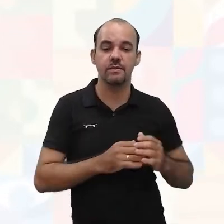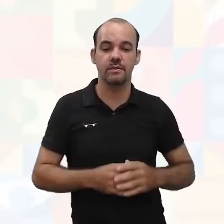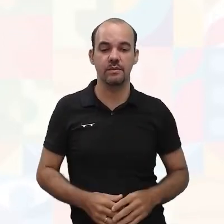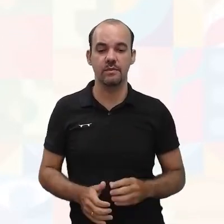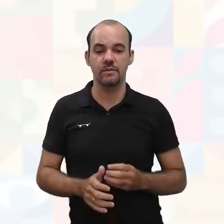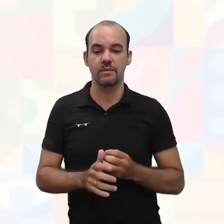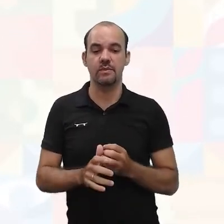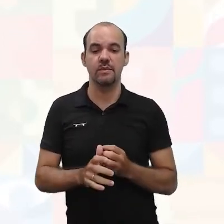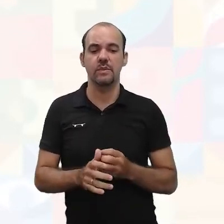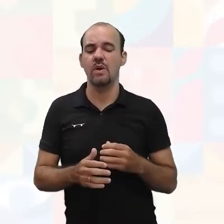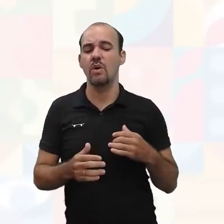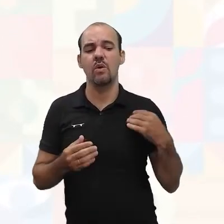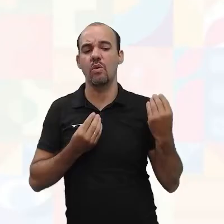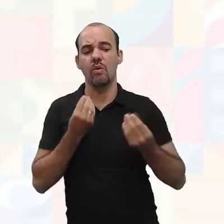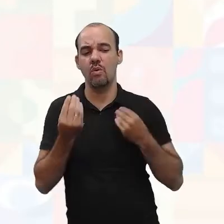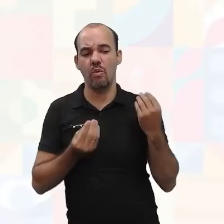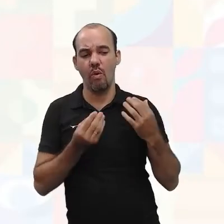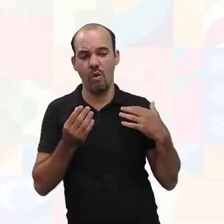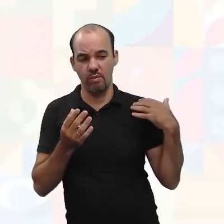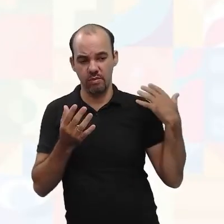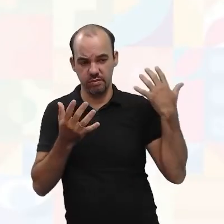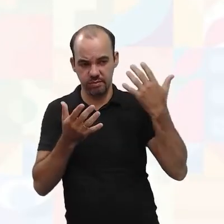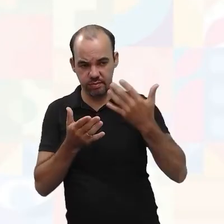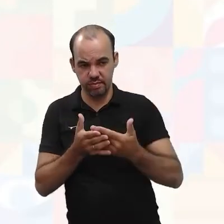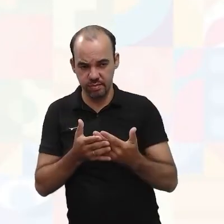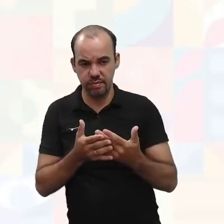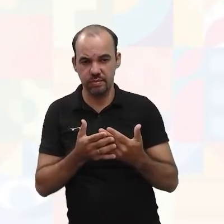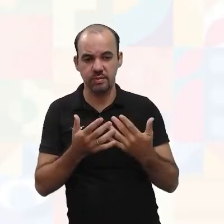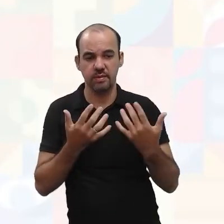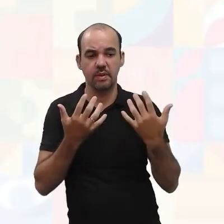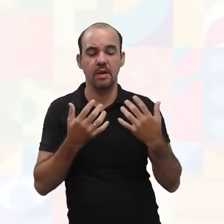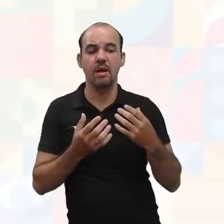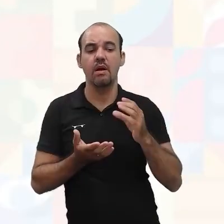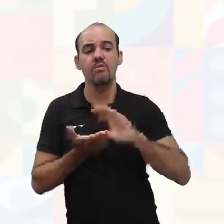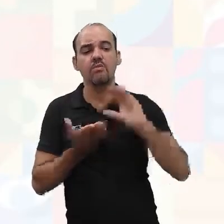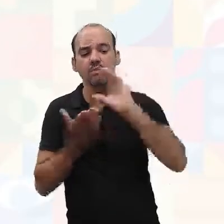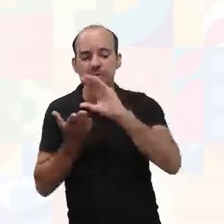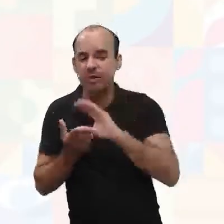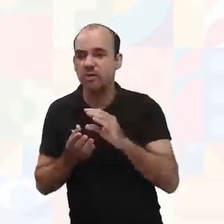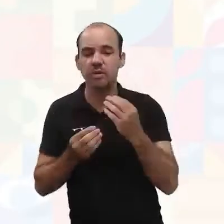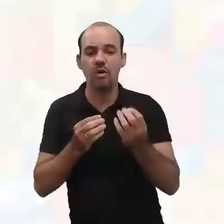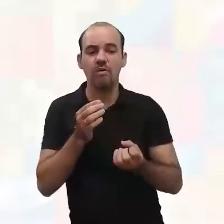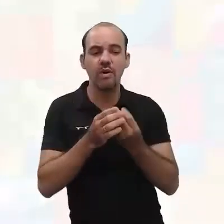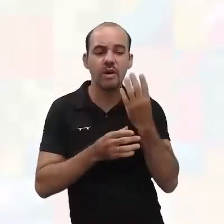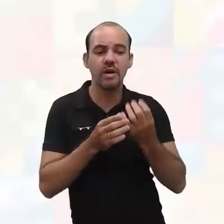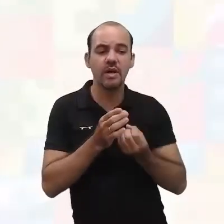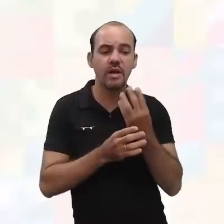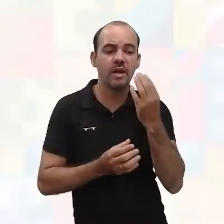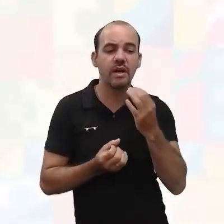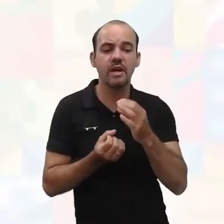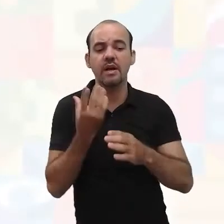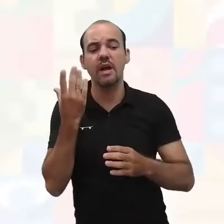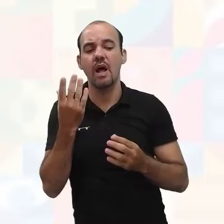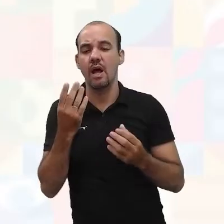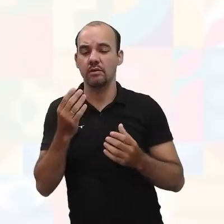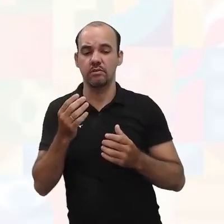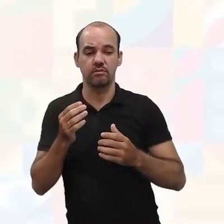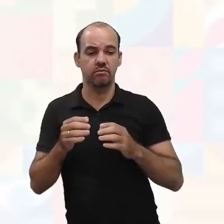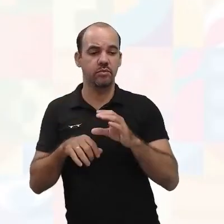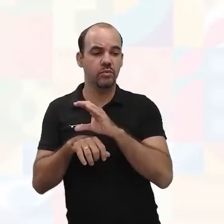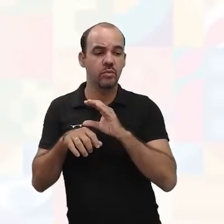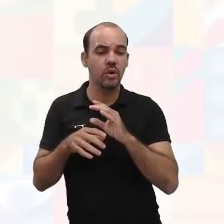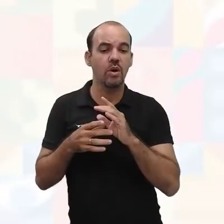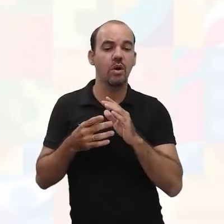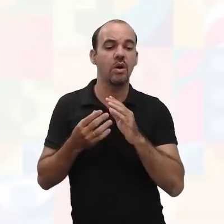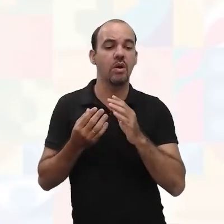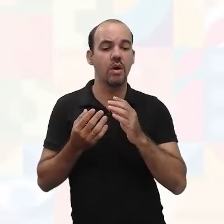chegou nesse denominador comum de forma de custeio da educação, a estrutura do sistema educacional brasileiro, essa divisão de